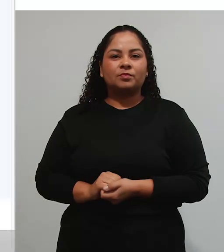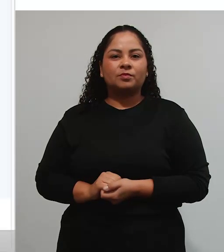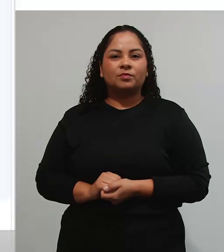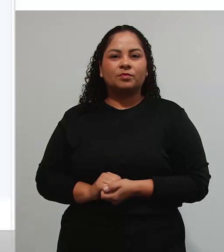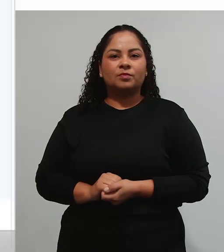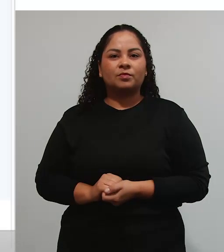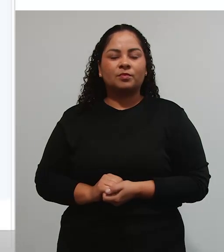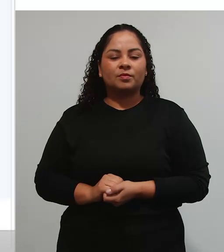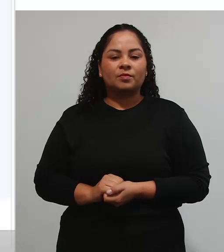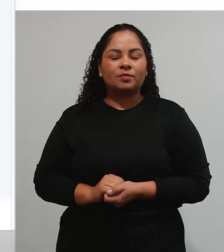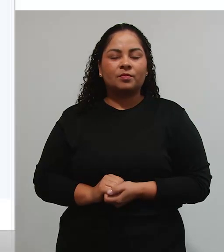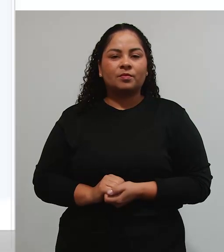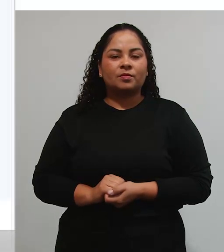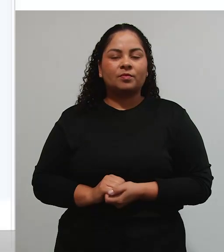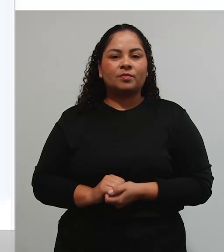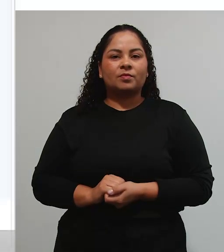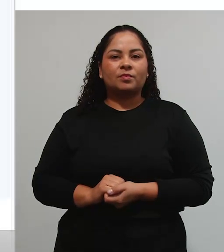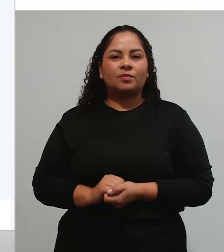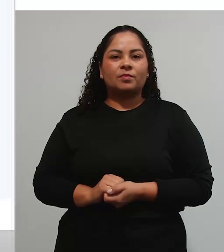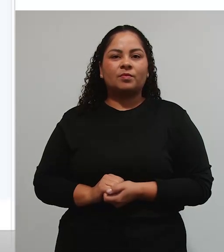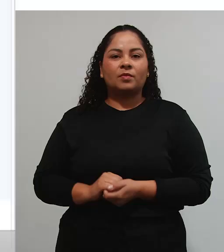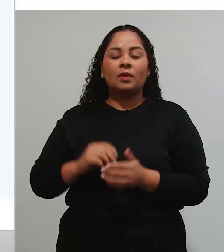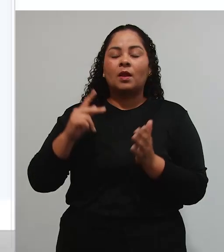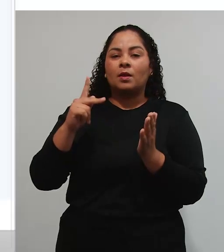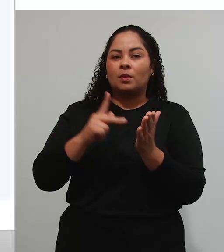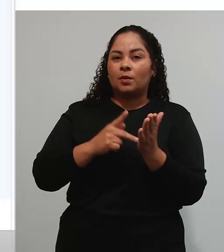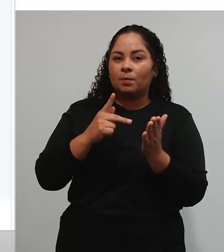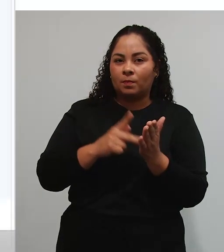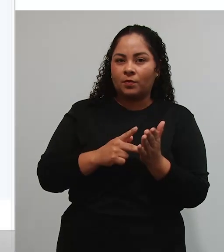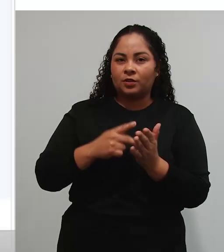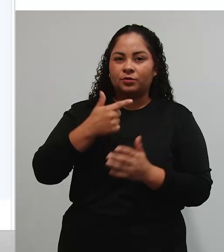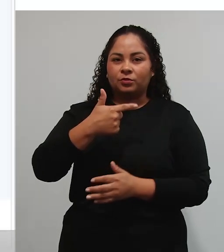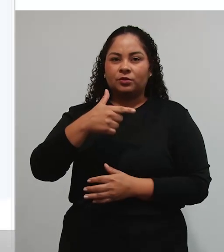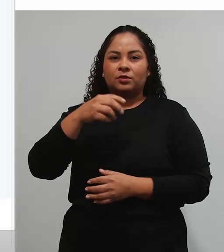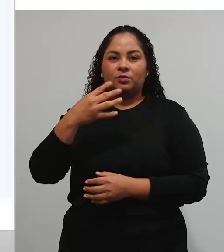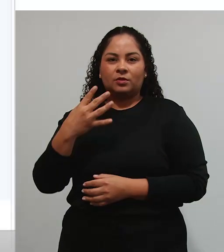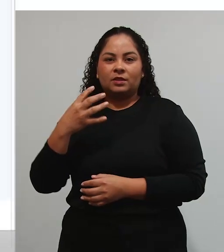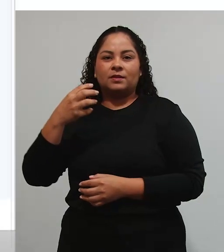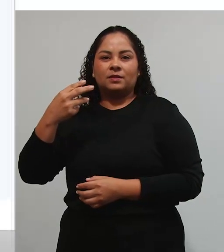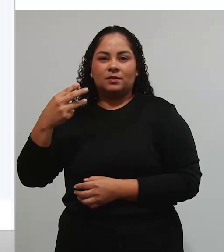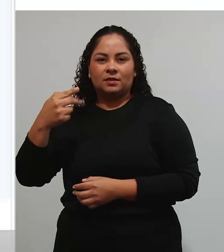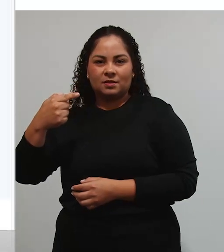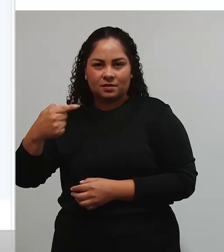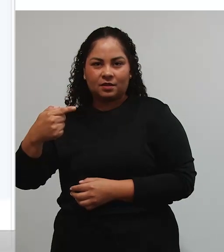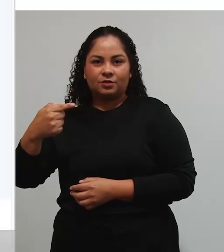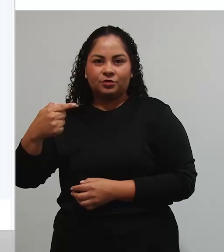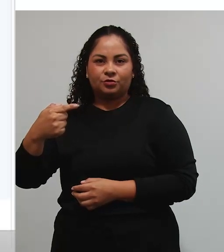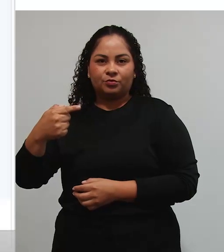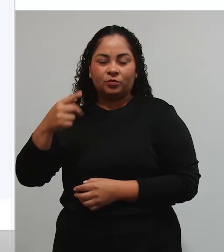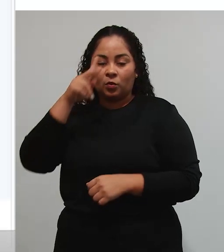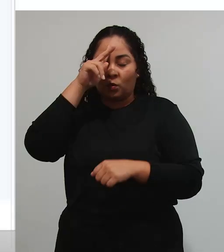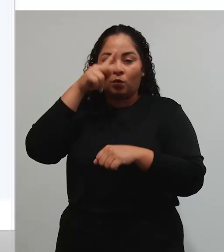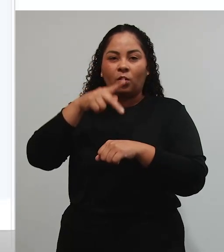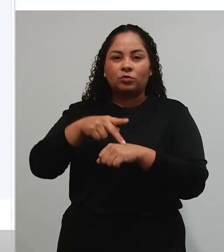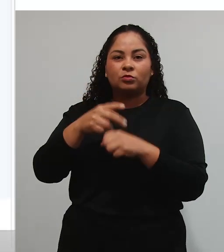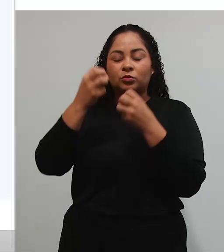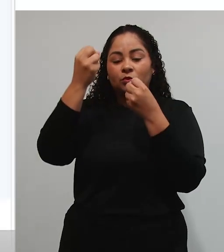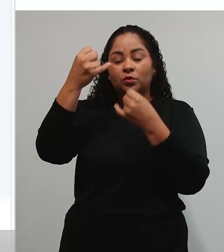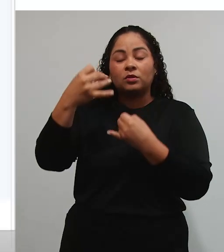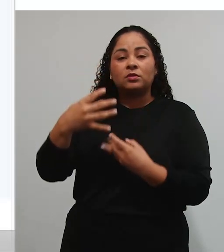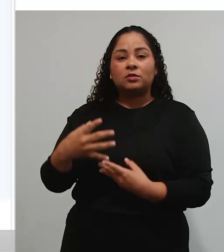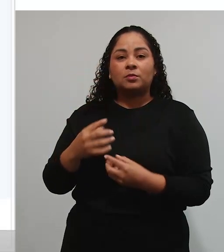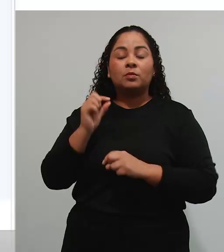da pesquisa. Então, lá na página 247, o Joãozinho vai destacar o quê? O João Mata diz